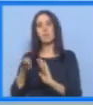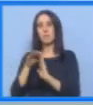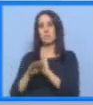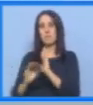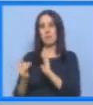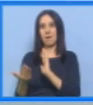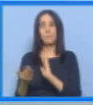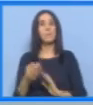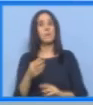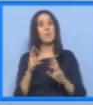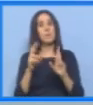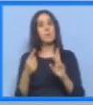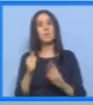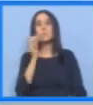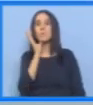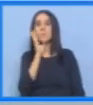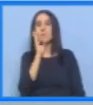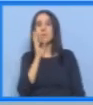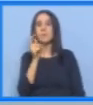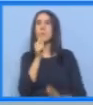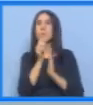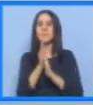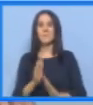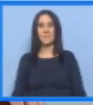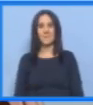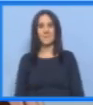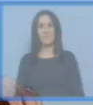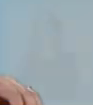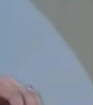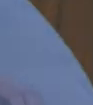edição rádio do programa Eclésia. Tenha então uma muito boa tarde. Até amanhã, se Deus quiser.